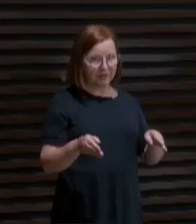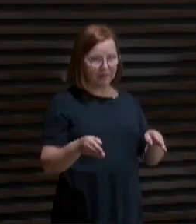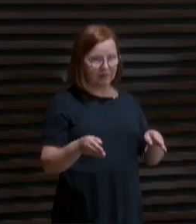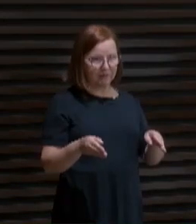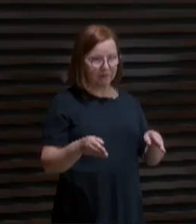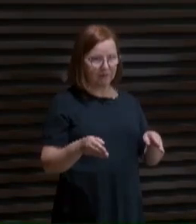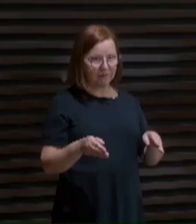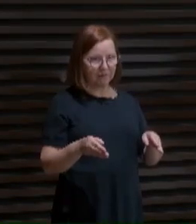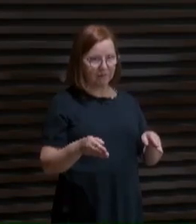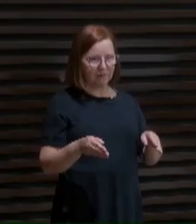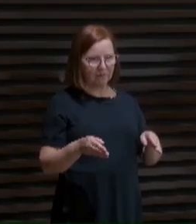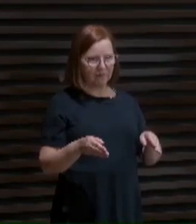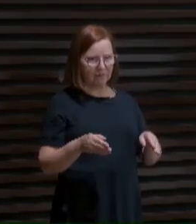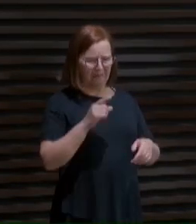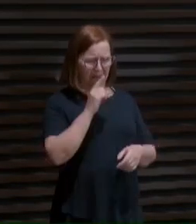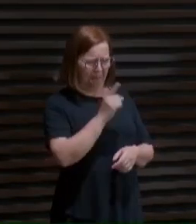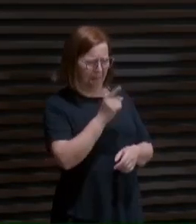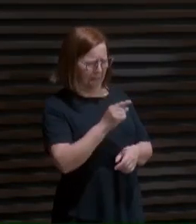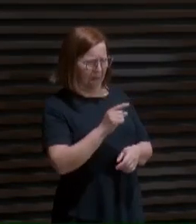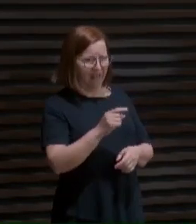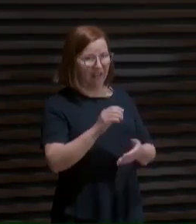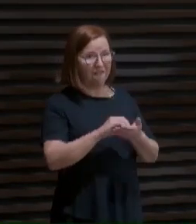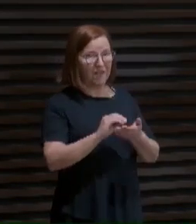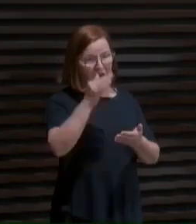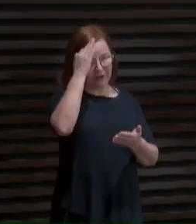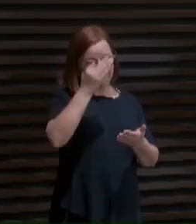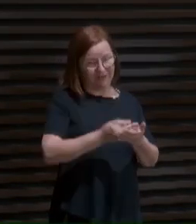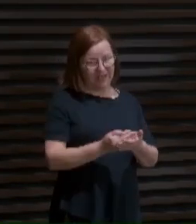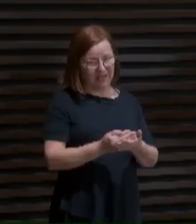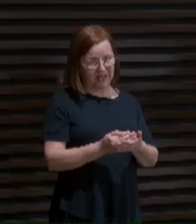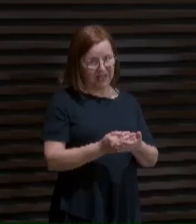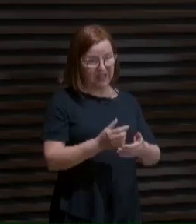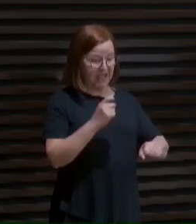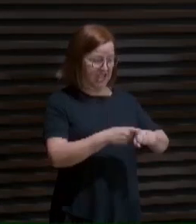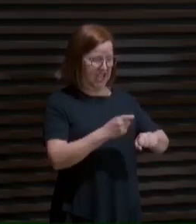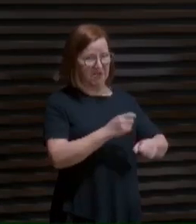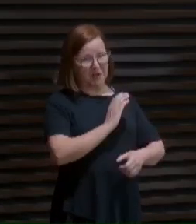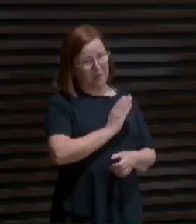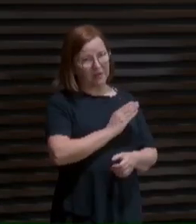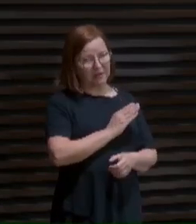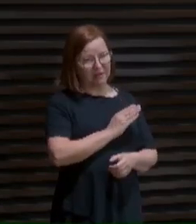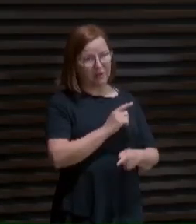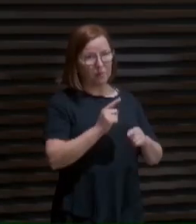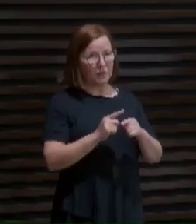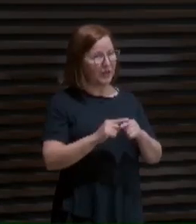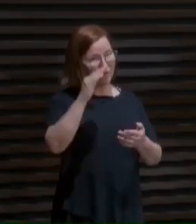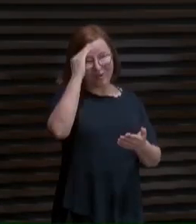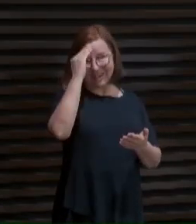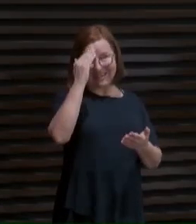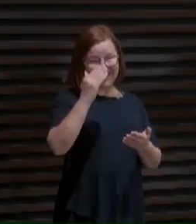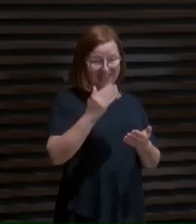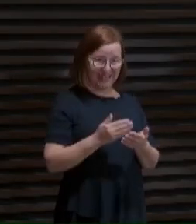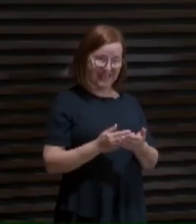censurou-lhes a incredulidade e a dureza de coração, porque não deram crédito aos que